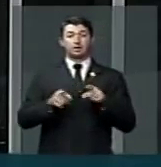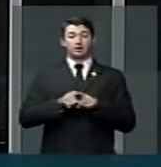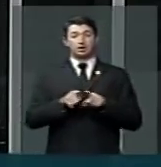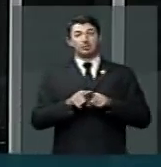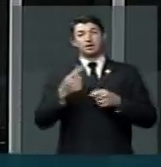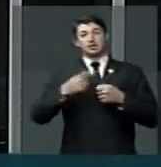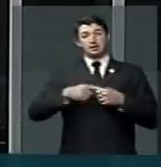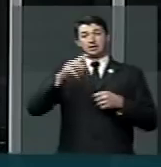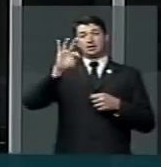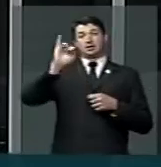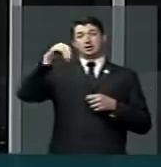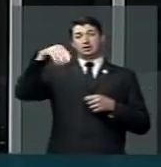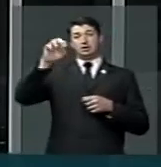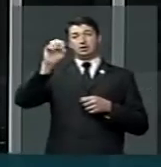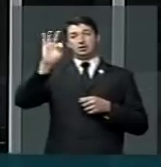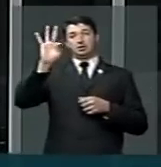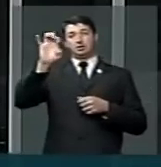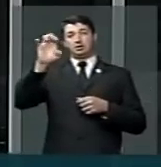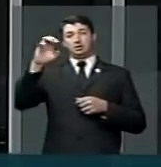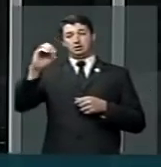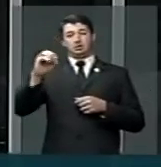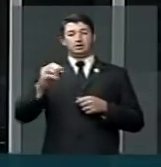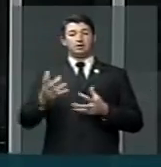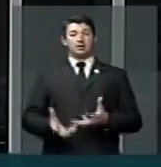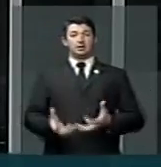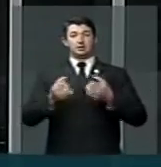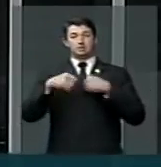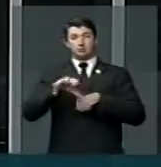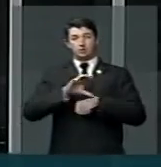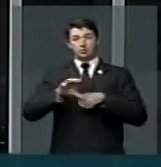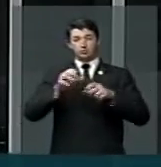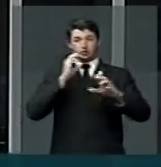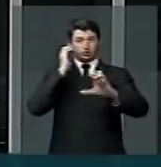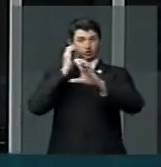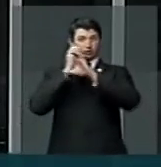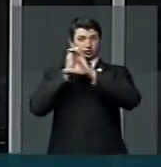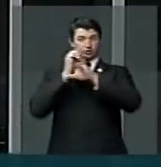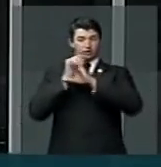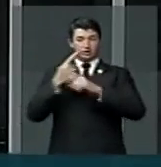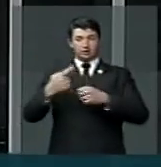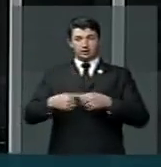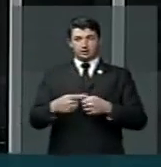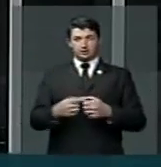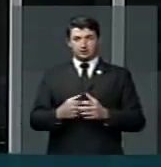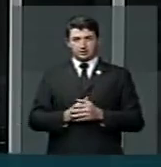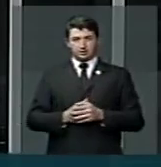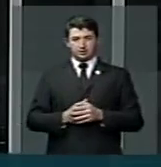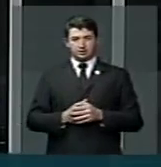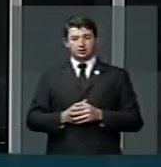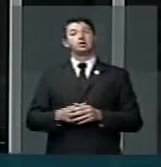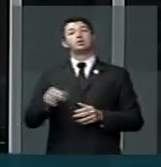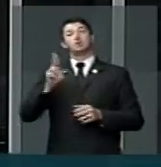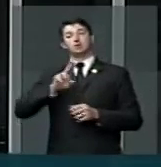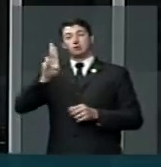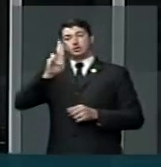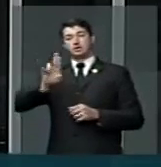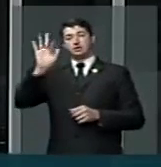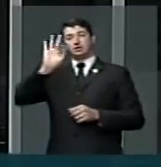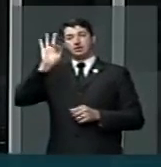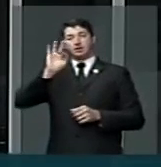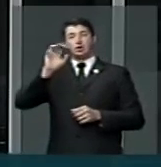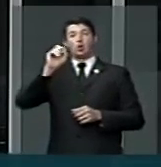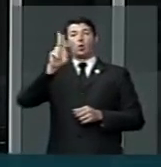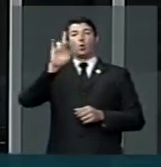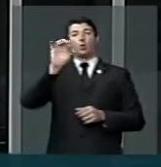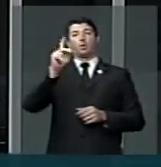Timóteo, do prefeito Queisson, vai receber o curso de engenharia urbana através da Universidade Federal de Ouro